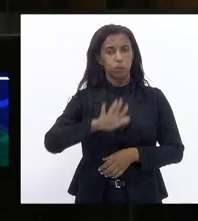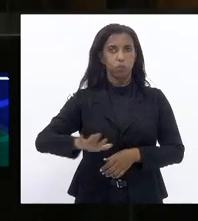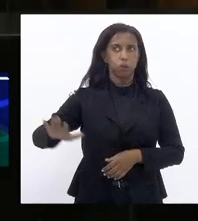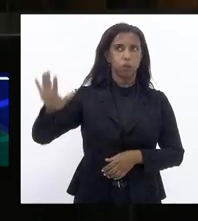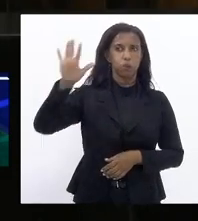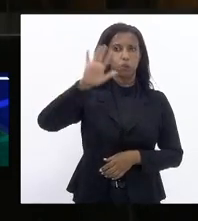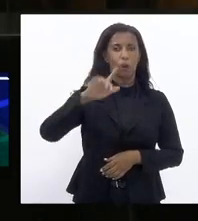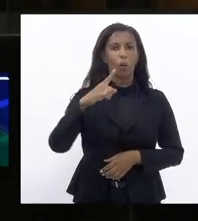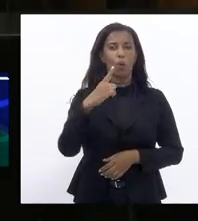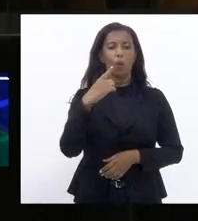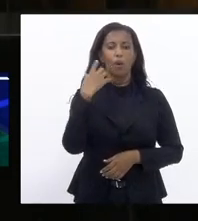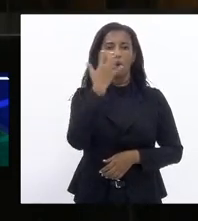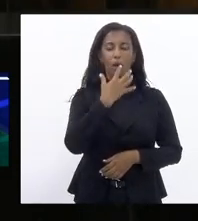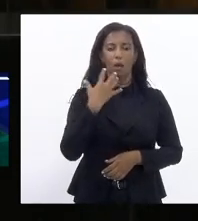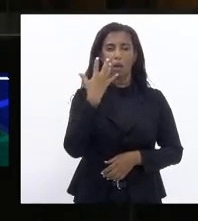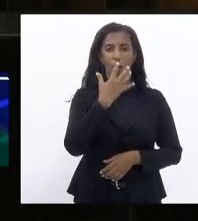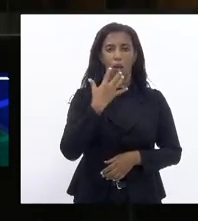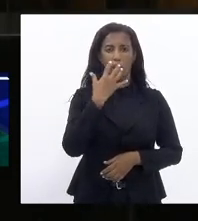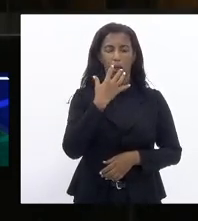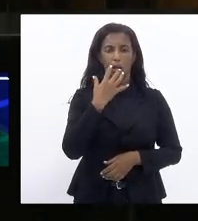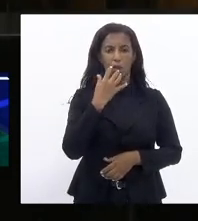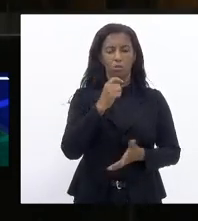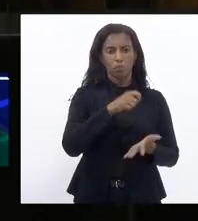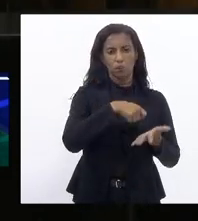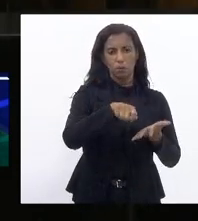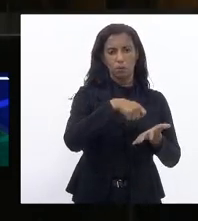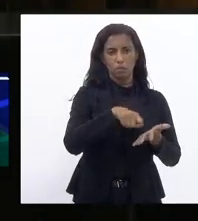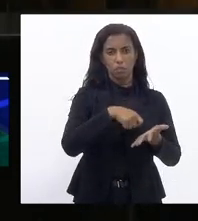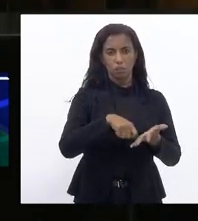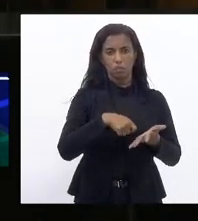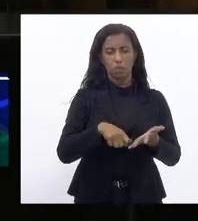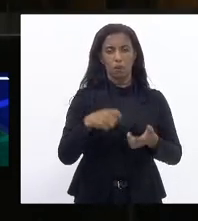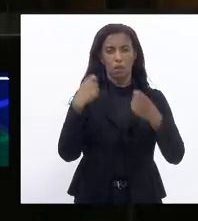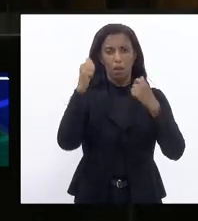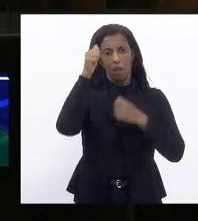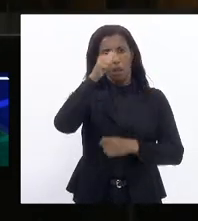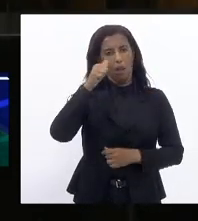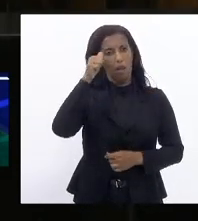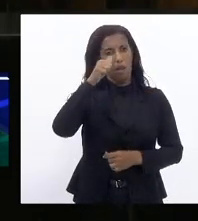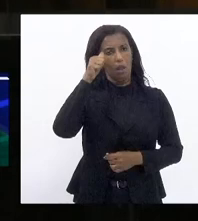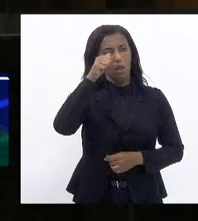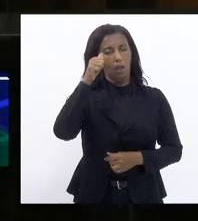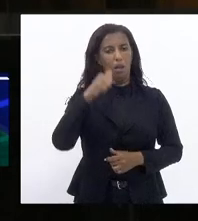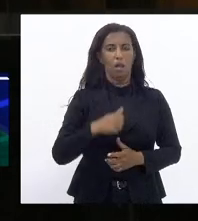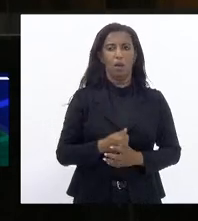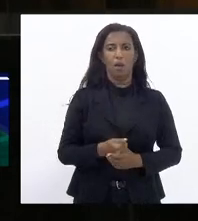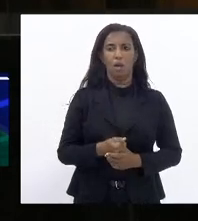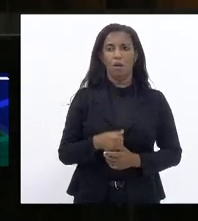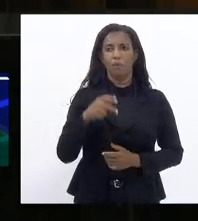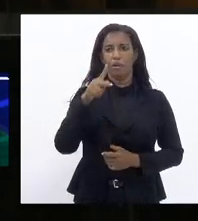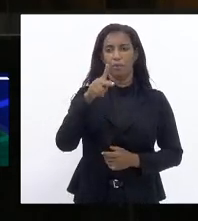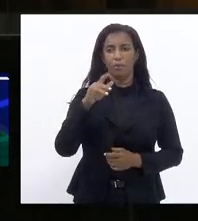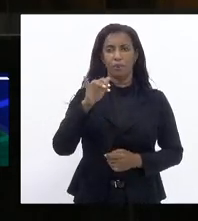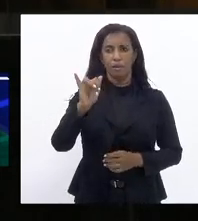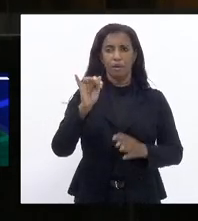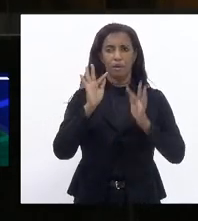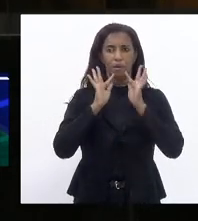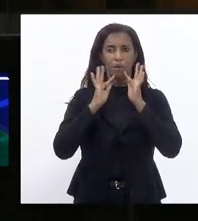excelente cantor, compositor, ator, excelente pai de